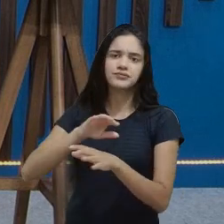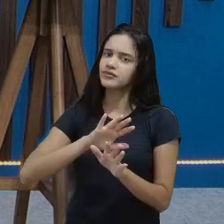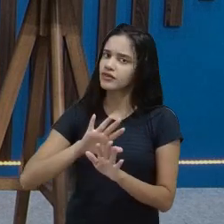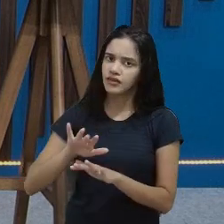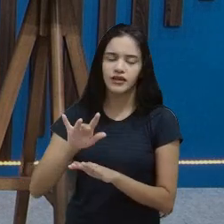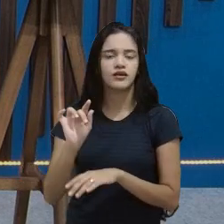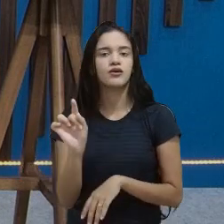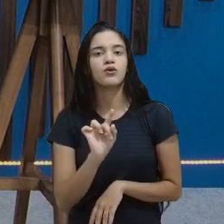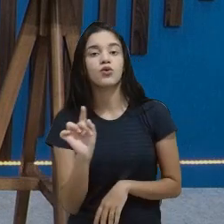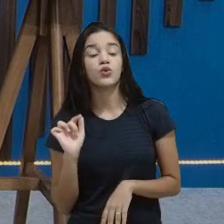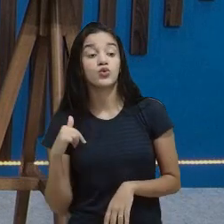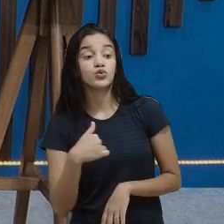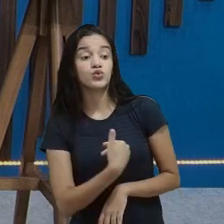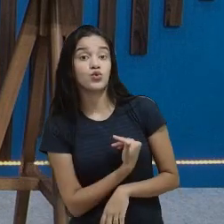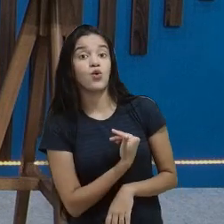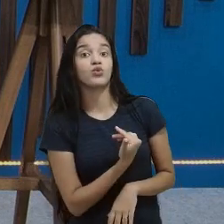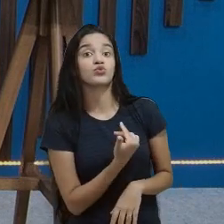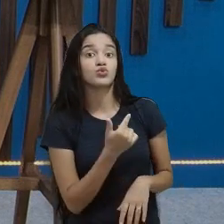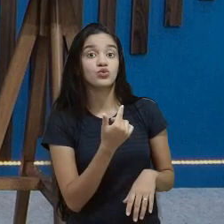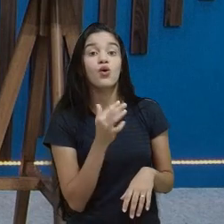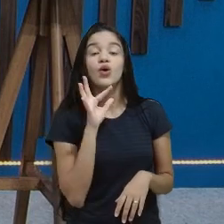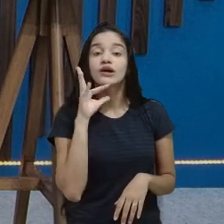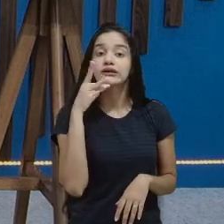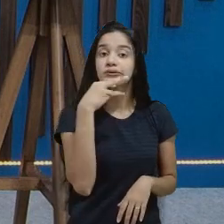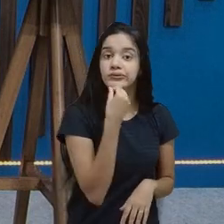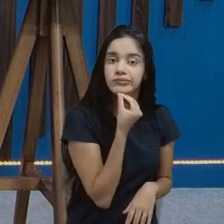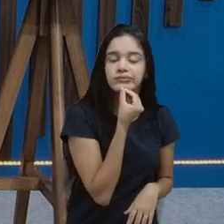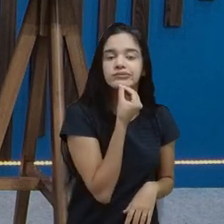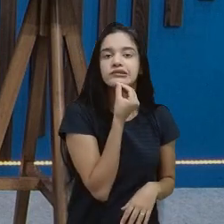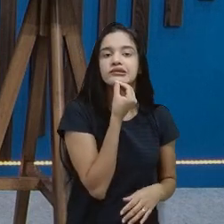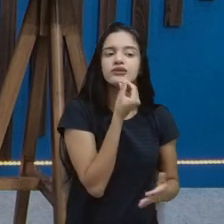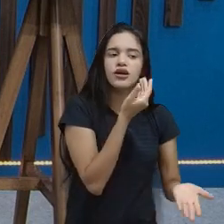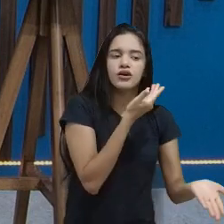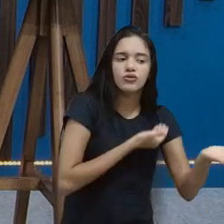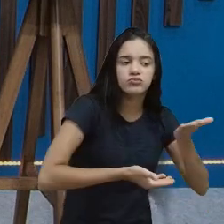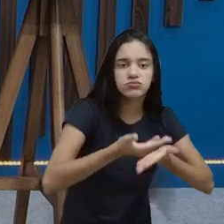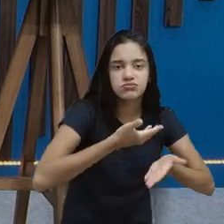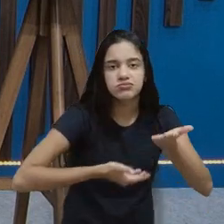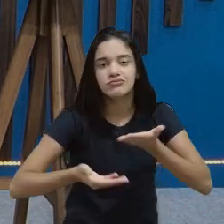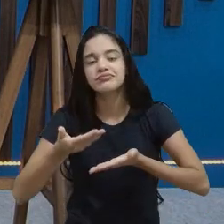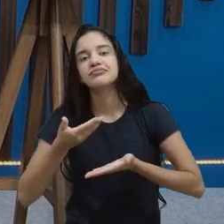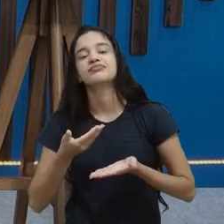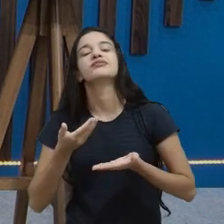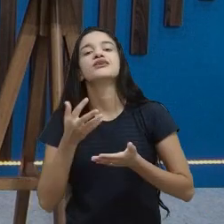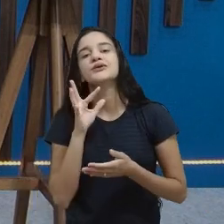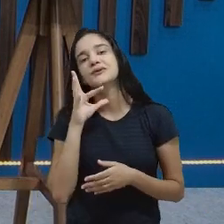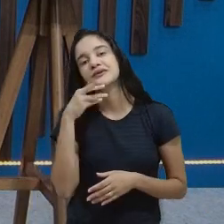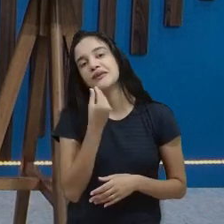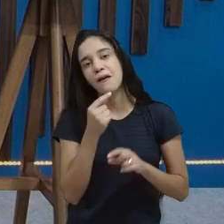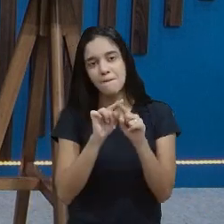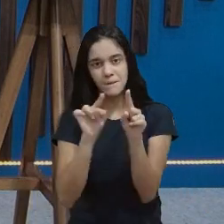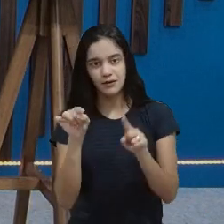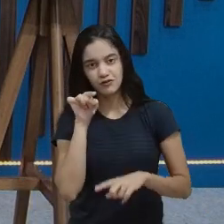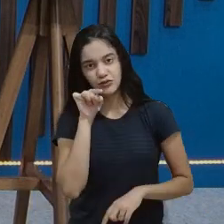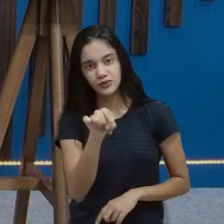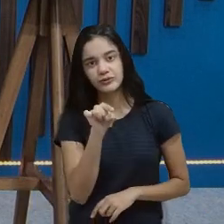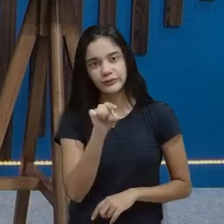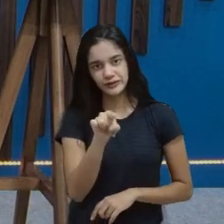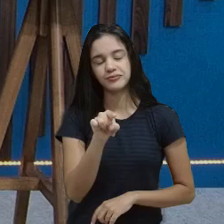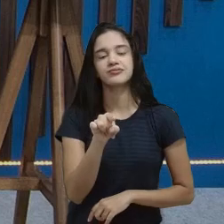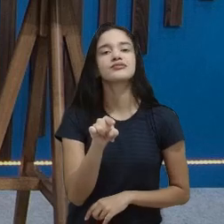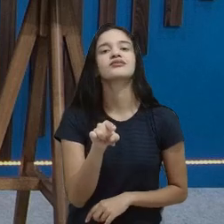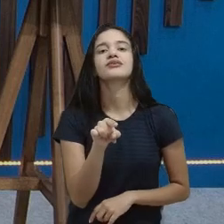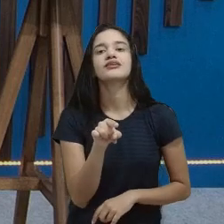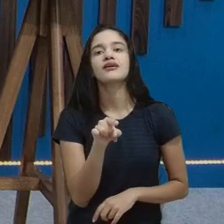nosso conhecimento. Os outros também se beneficiam, não é, deste conhecimento, mas você é